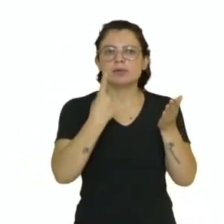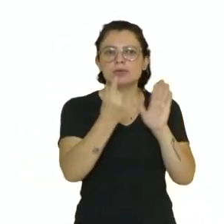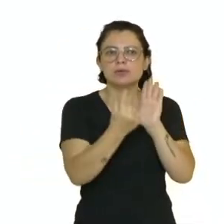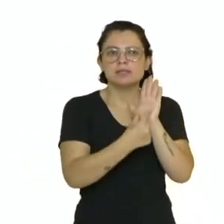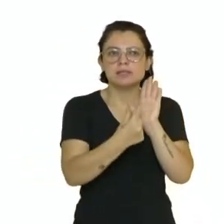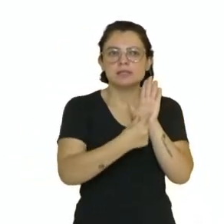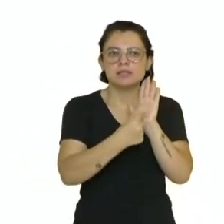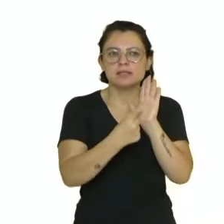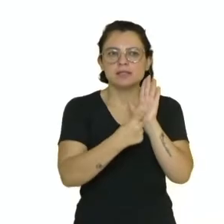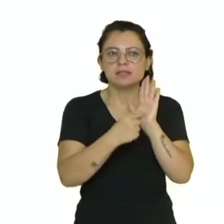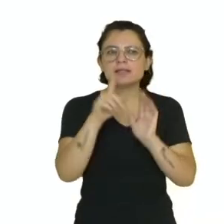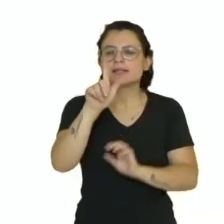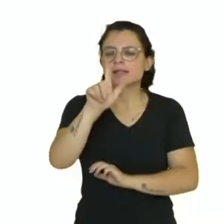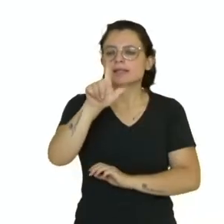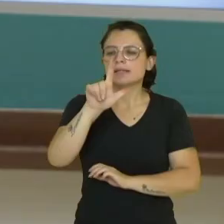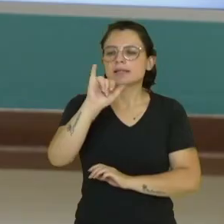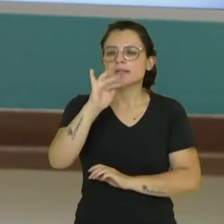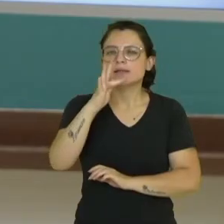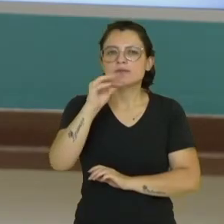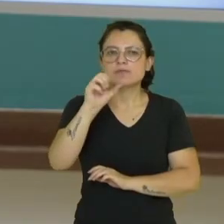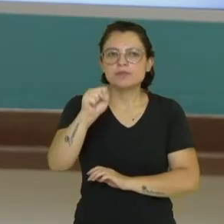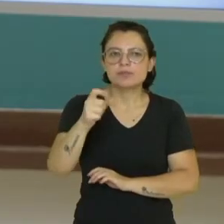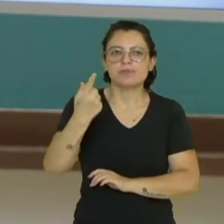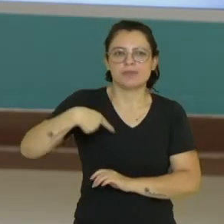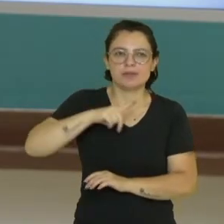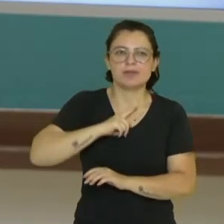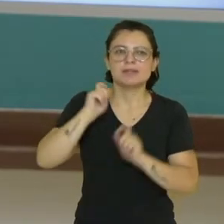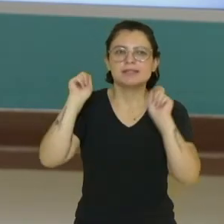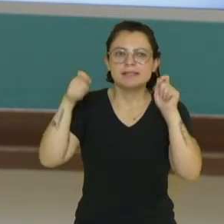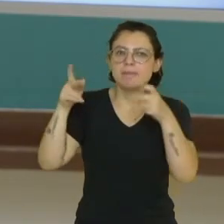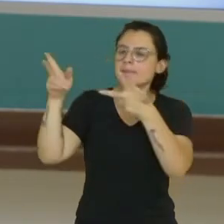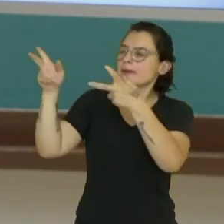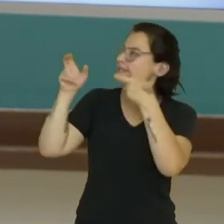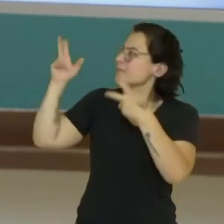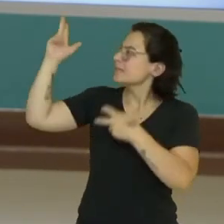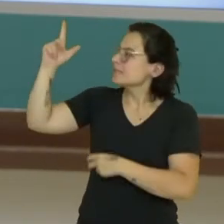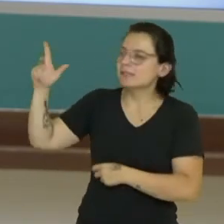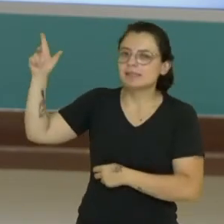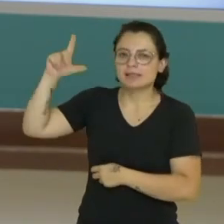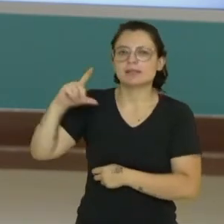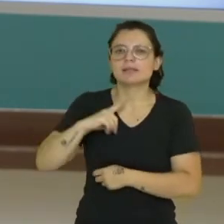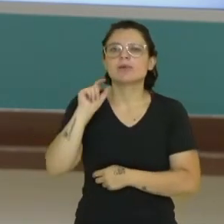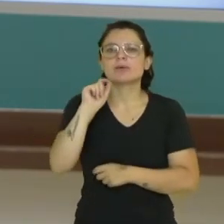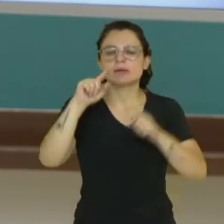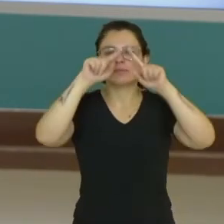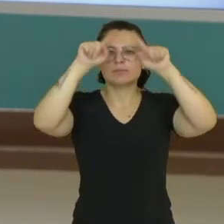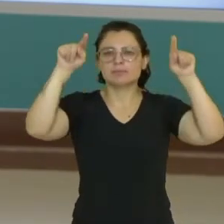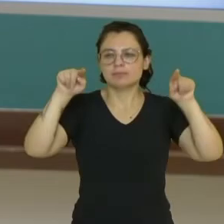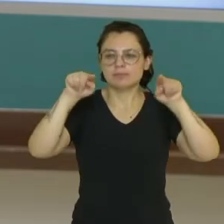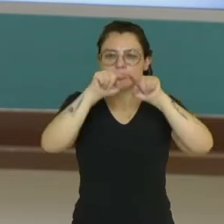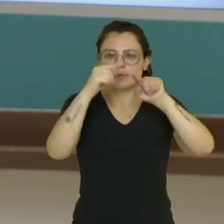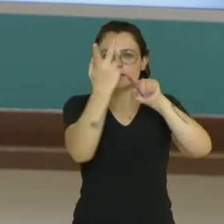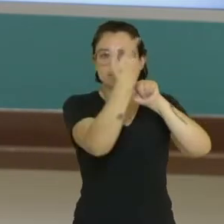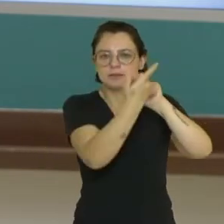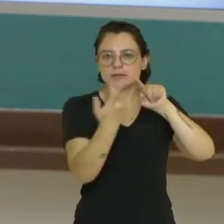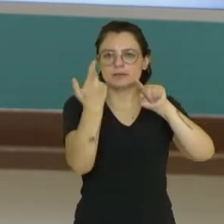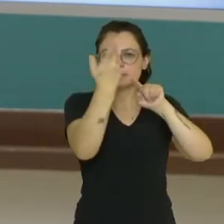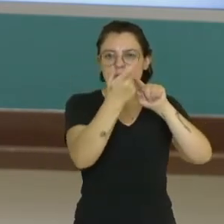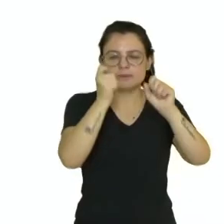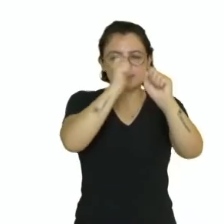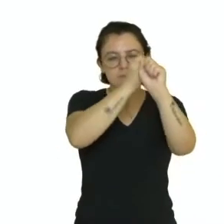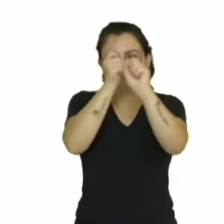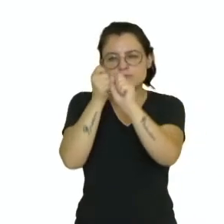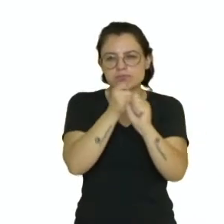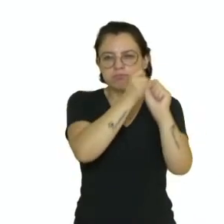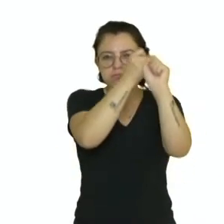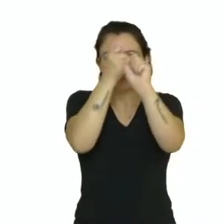de glifos. Ó, então aqui na imagem a gente consegue perceber, são quadradinhos com imagens, né, esculpidas na